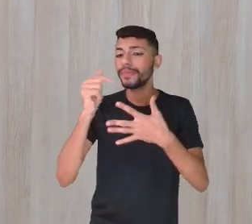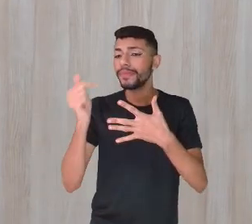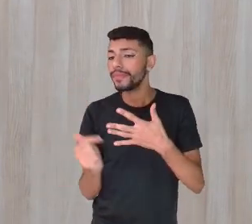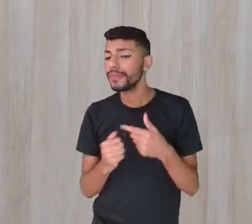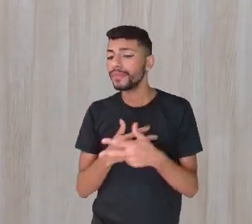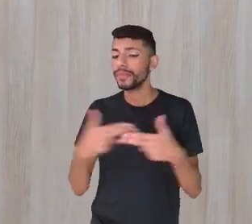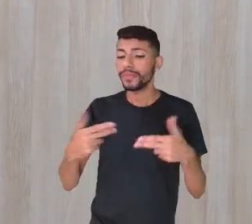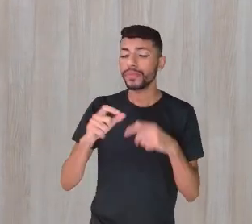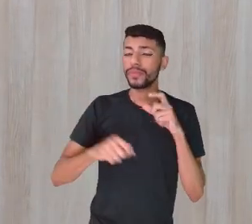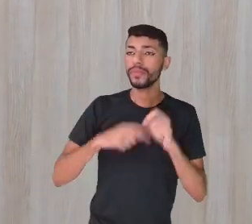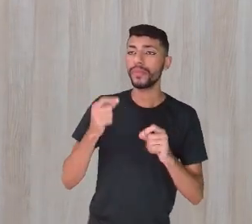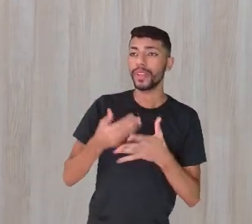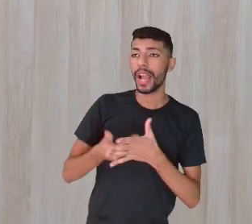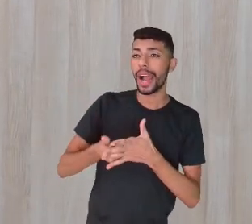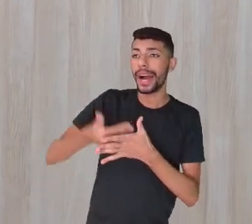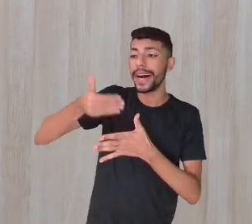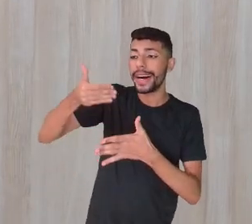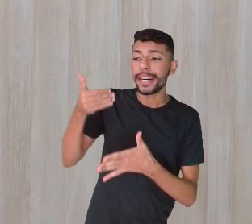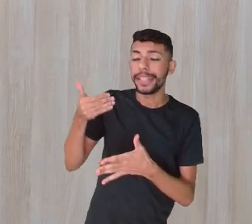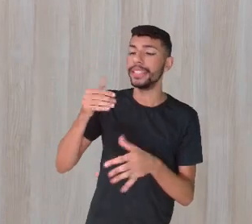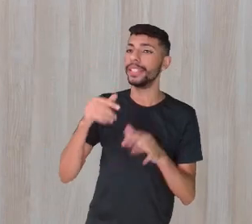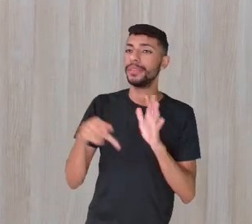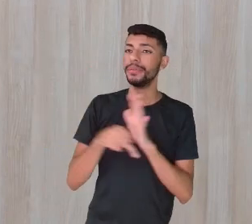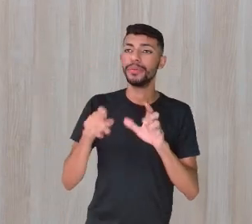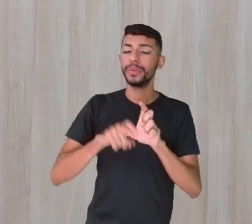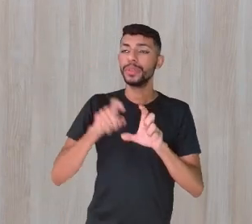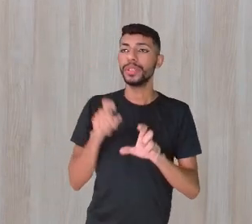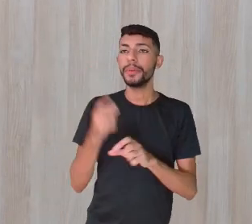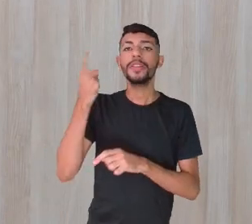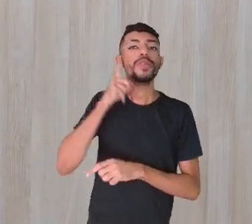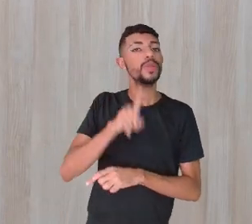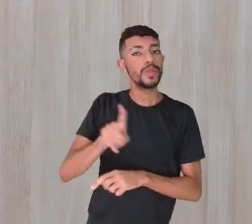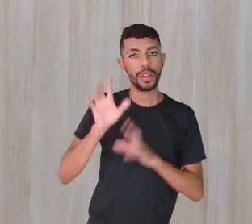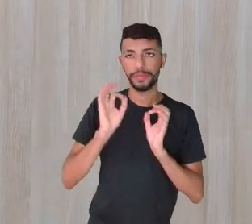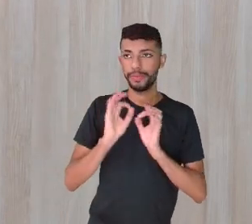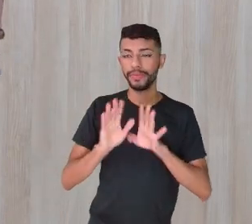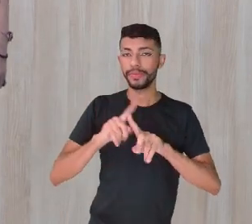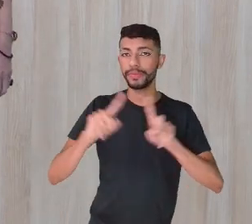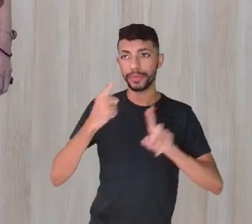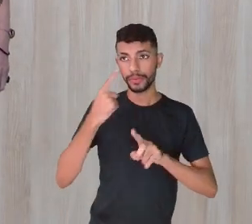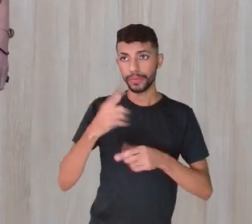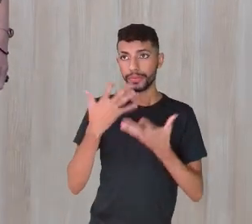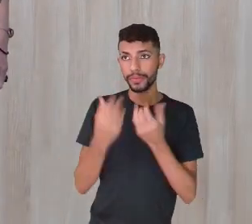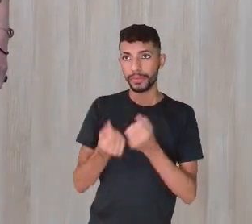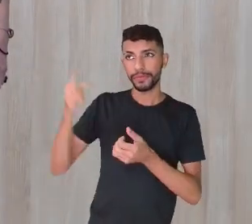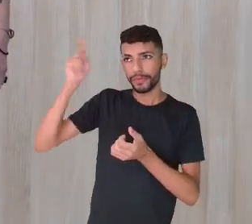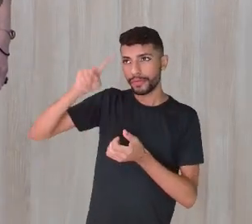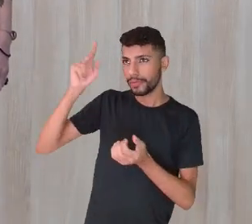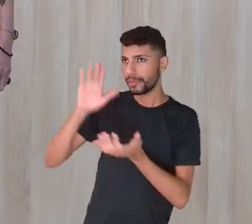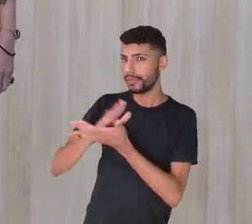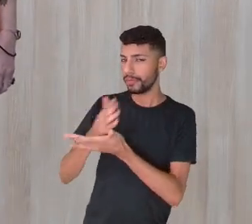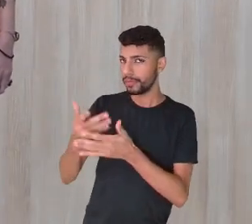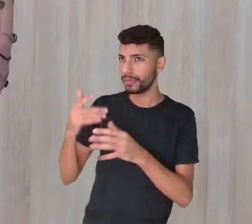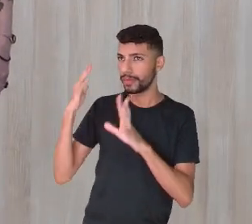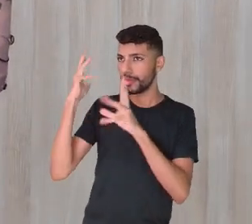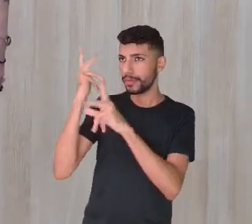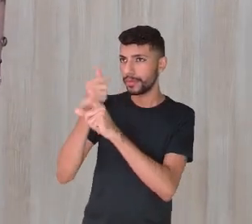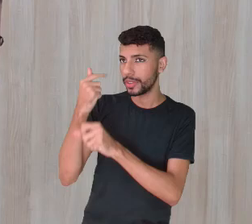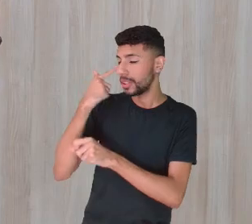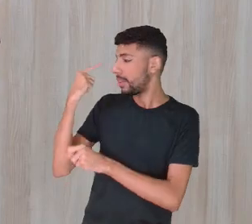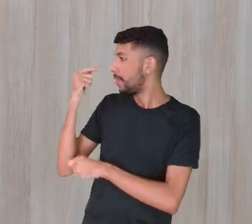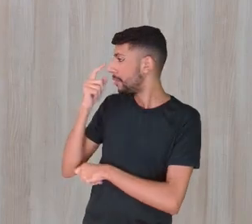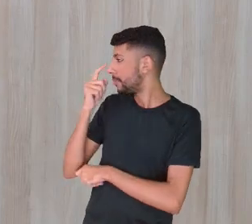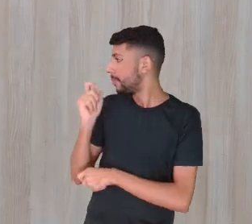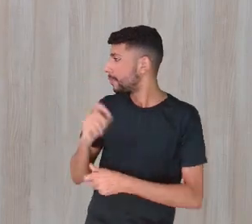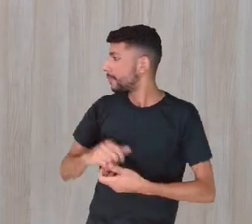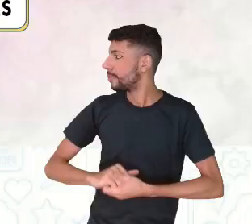antecedentes, né, ao fato lá da independência mesmo dos Estados Unidos. Mas vamos relembrar aqui, né? Vejam aí no